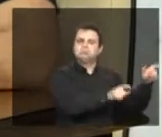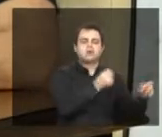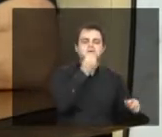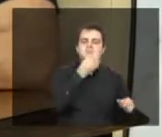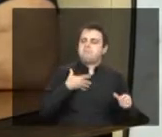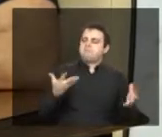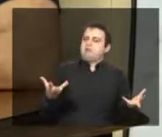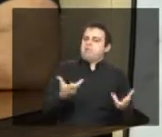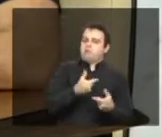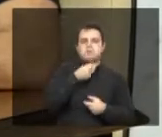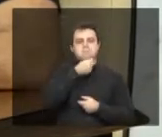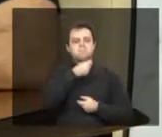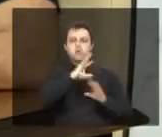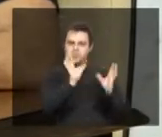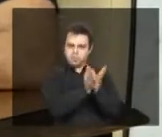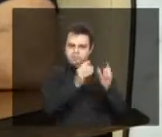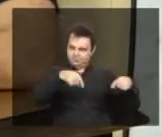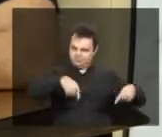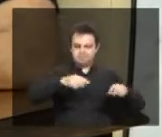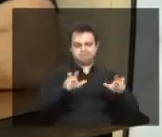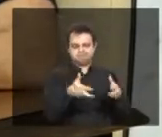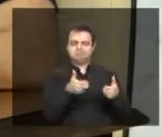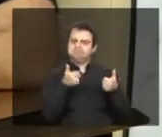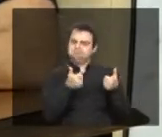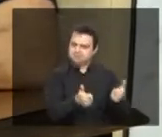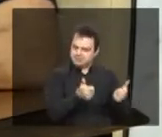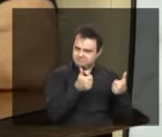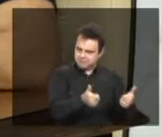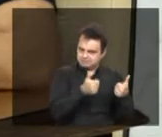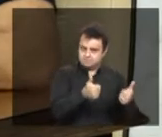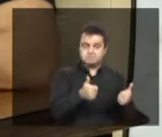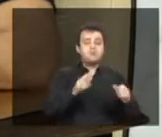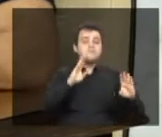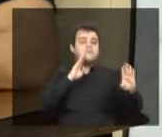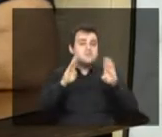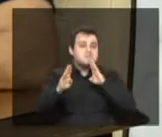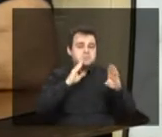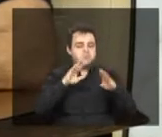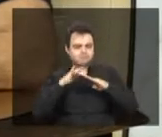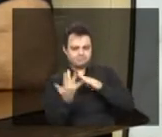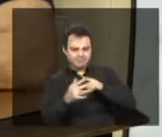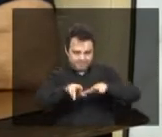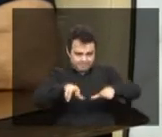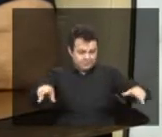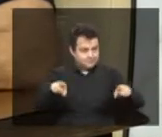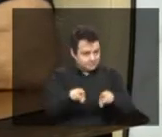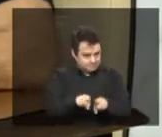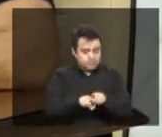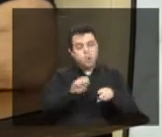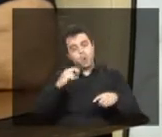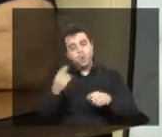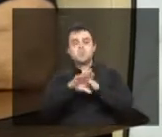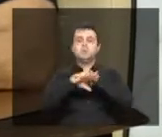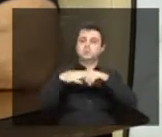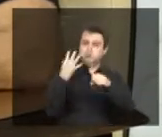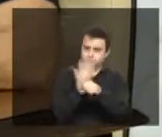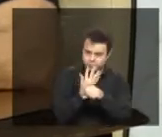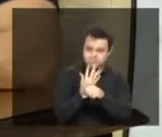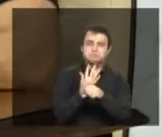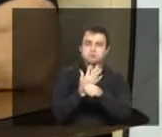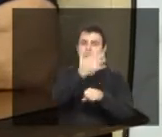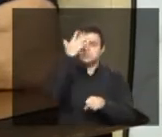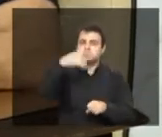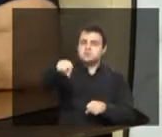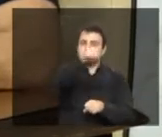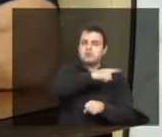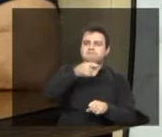que fazem um trabalho maravilhoso. Então, pessoal aí, não só pelo Facebook, pelas redes sociais, pelo YouTube, enfim,